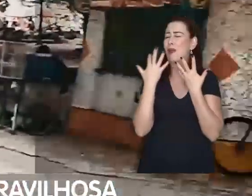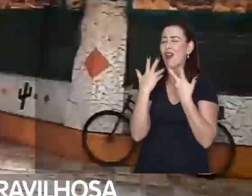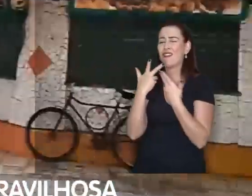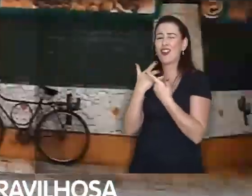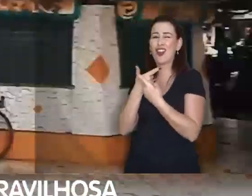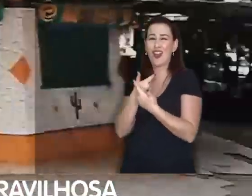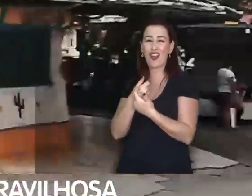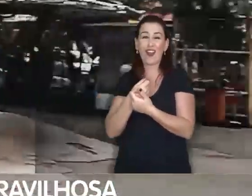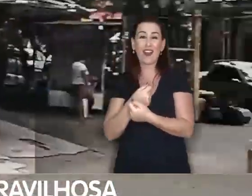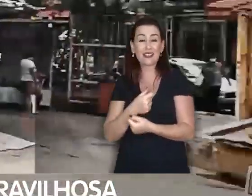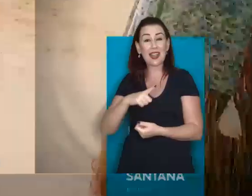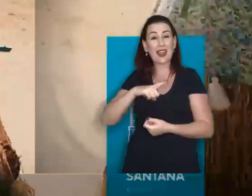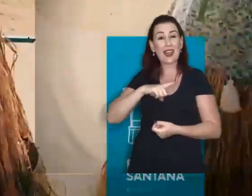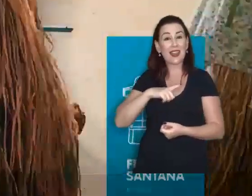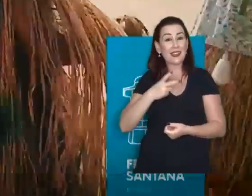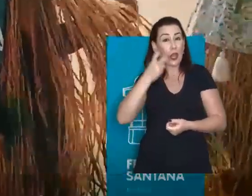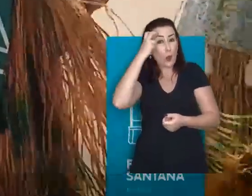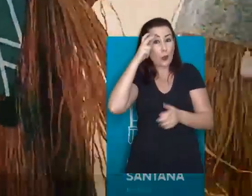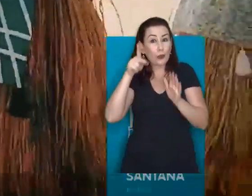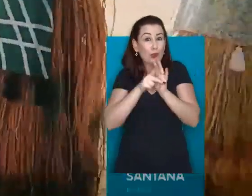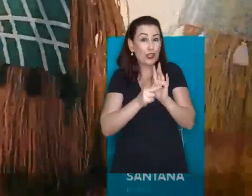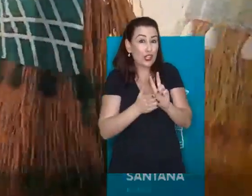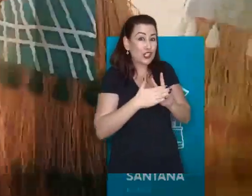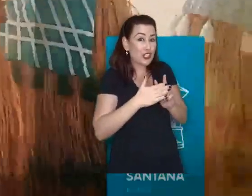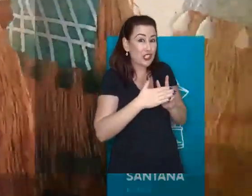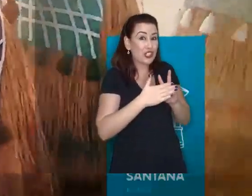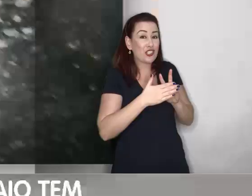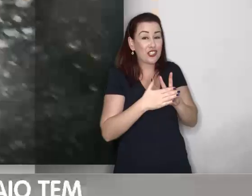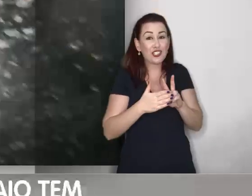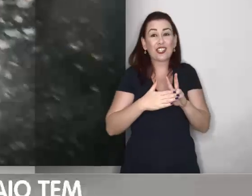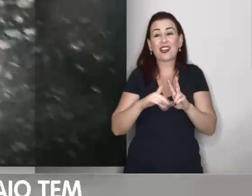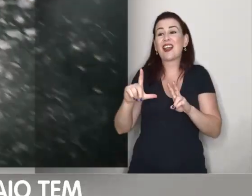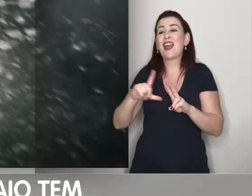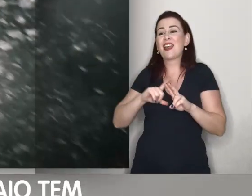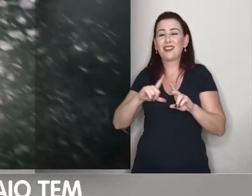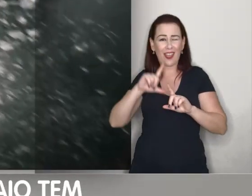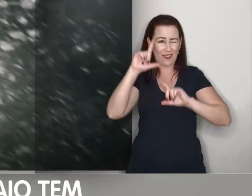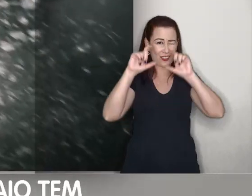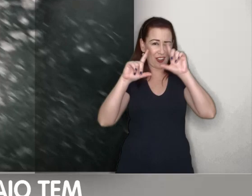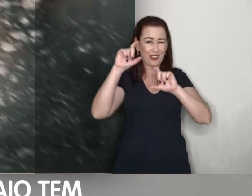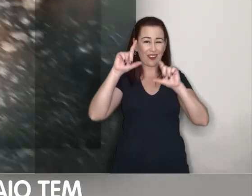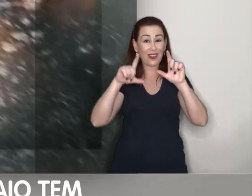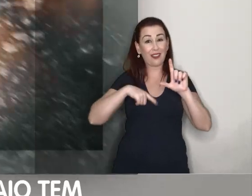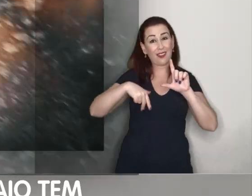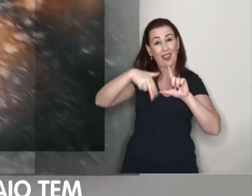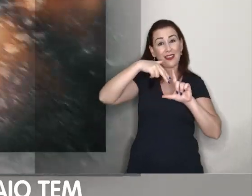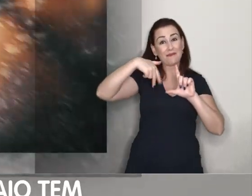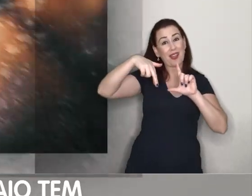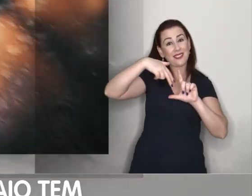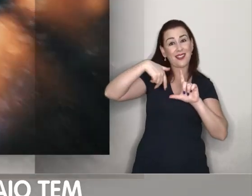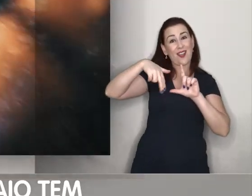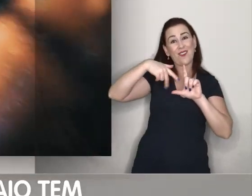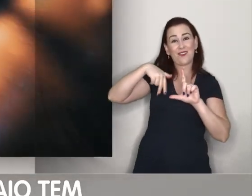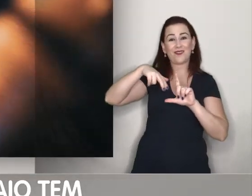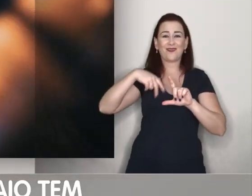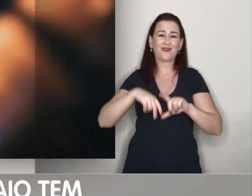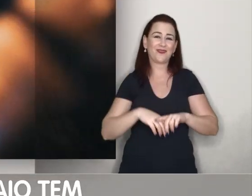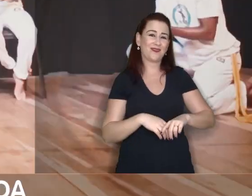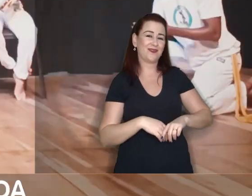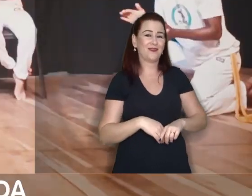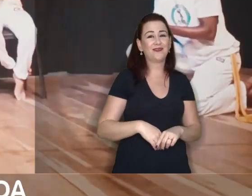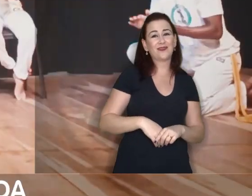panissola maravilhosa. Tem cultura indígena, tem fotografia e animação. No balaio